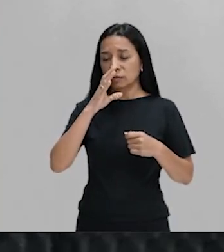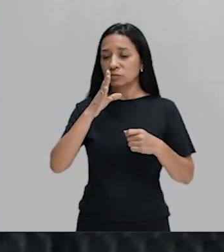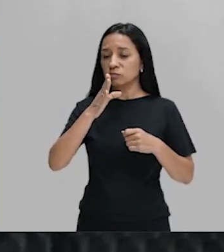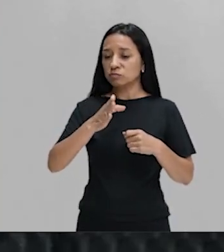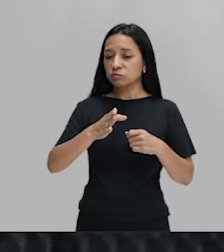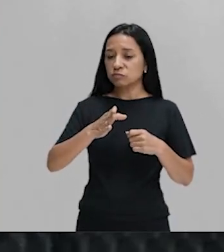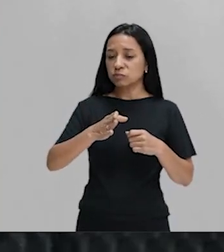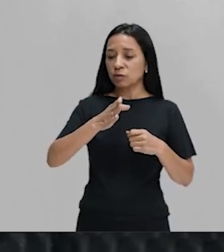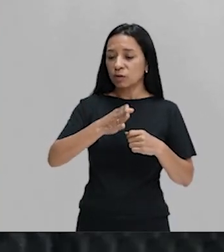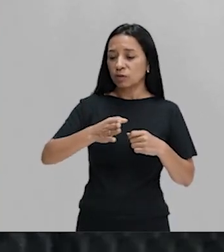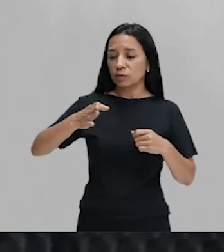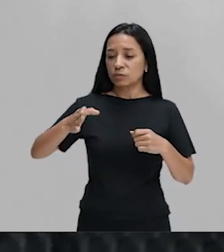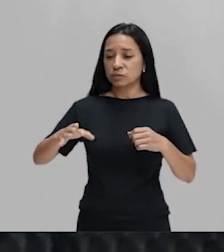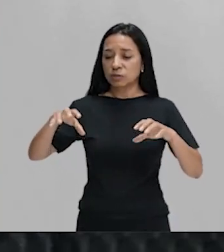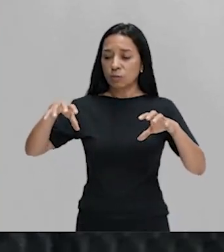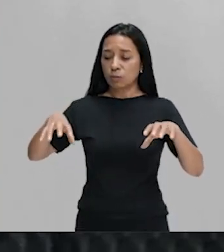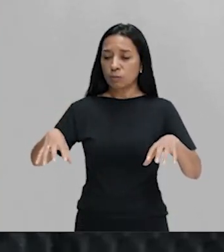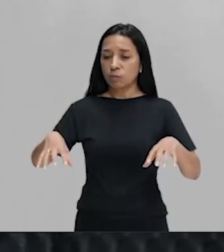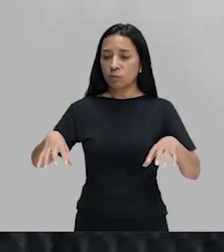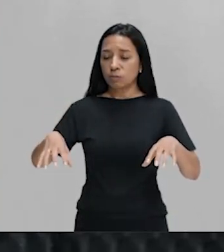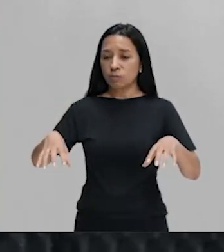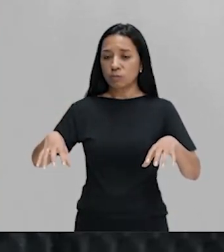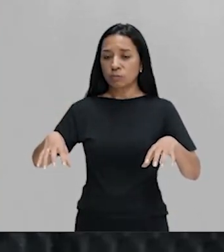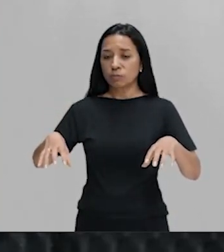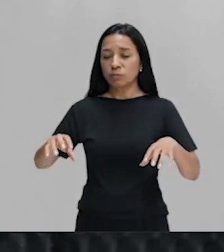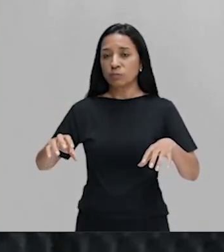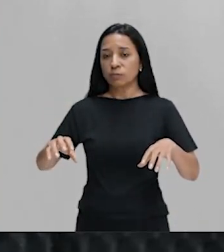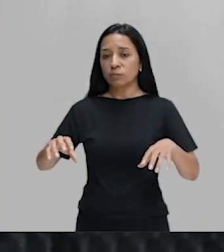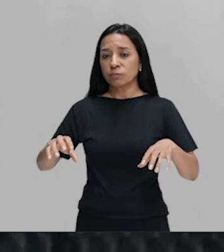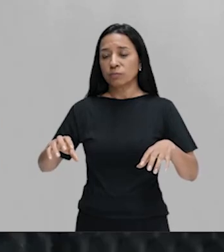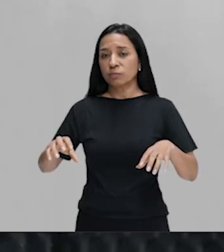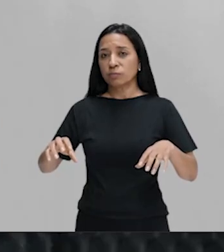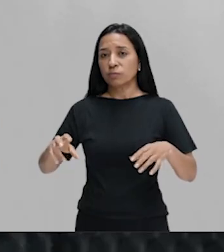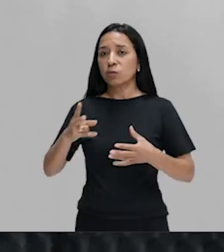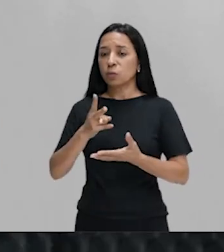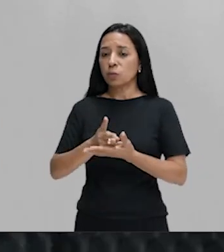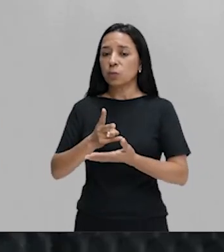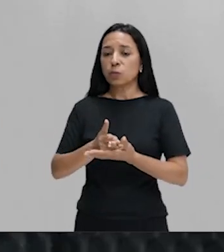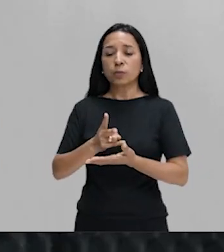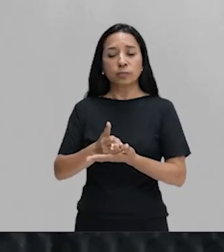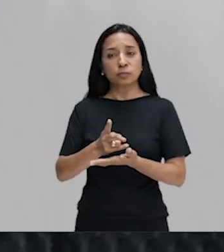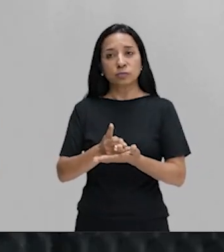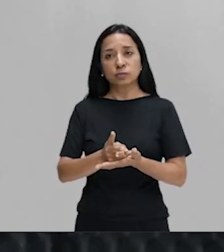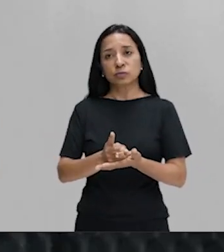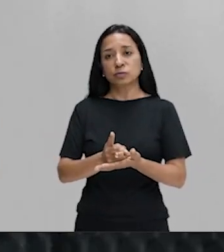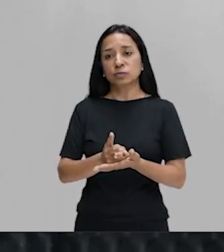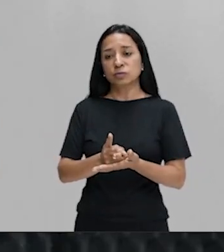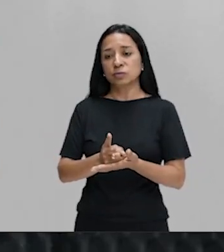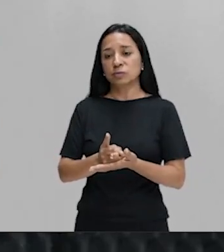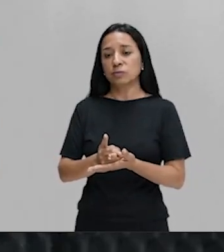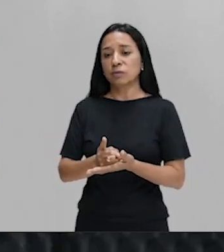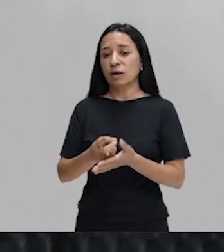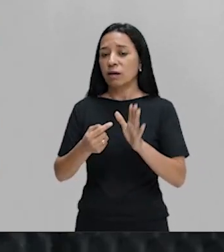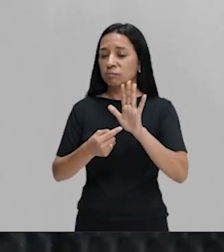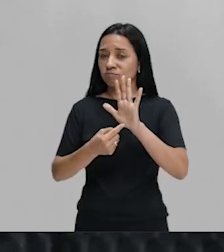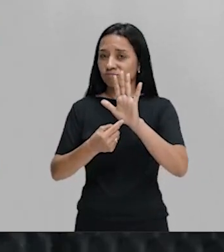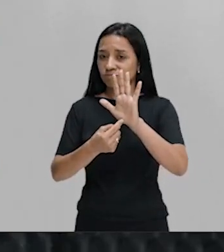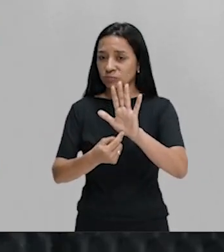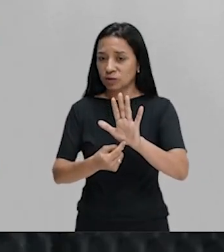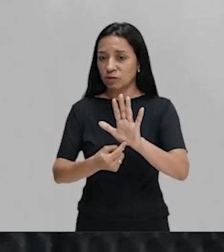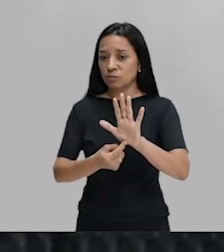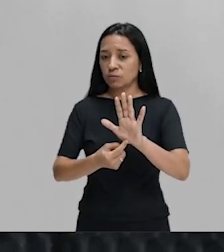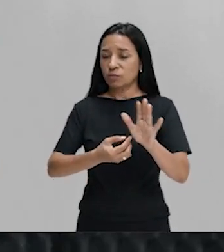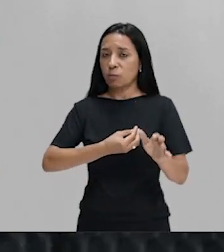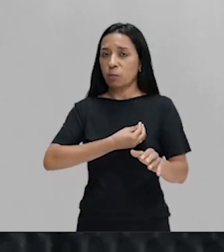divisão ela acaba se acentuando de uma forma mais nítida, ela vai